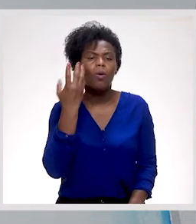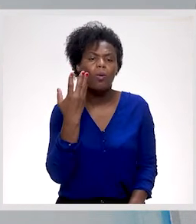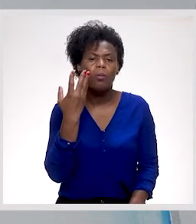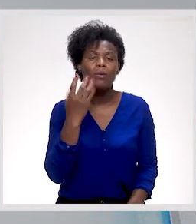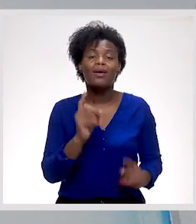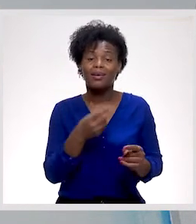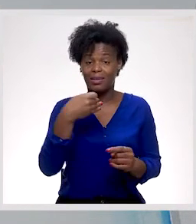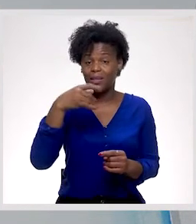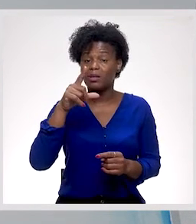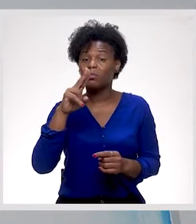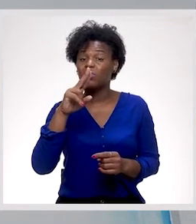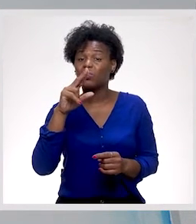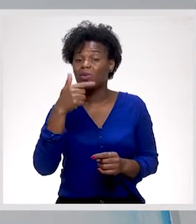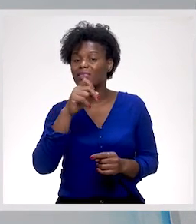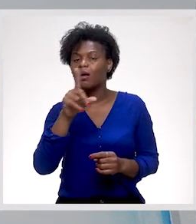Plutão